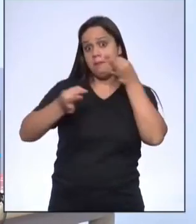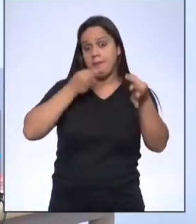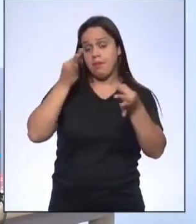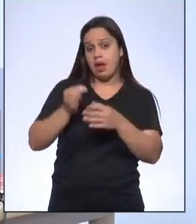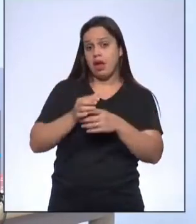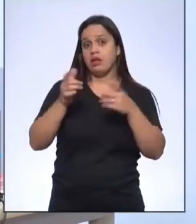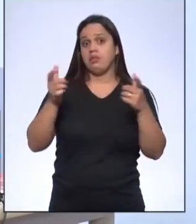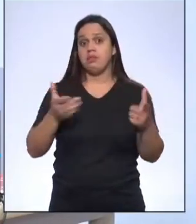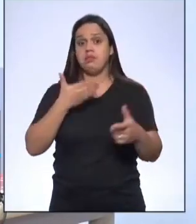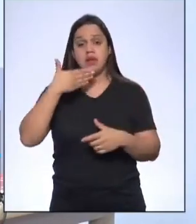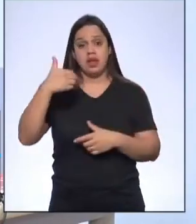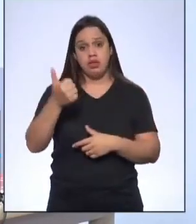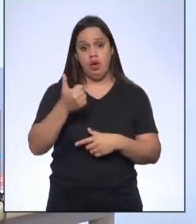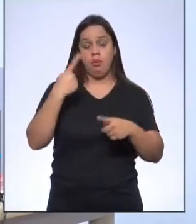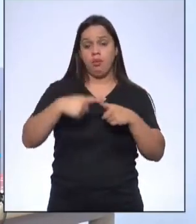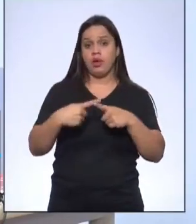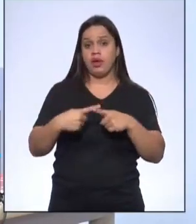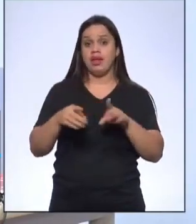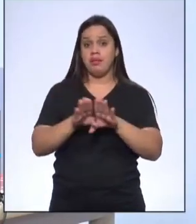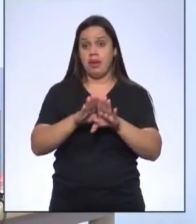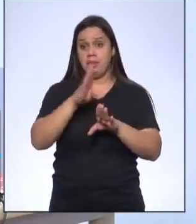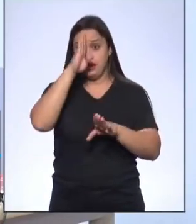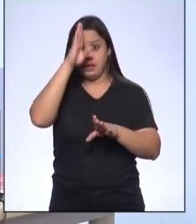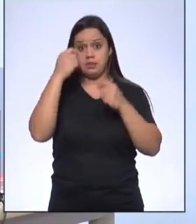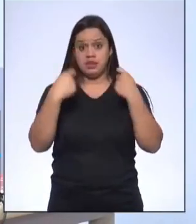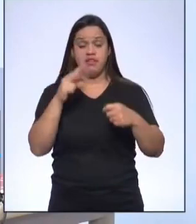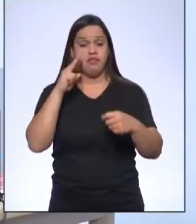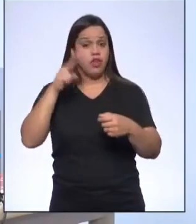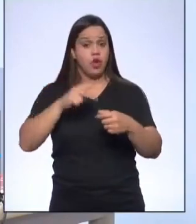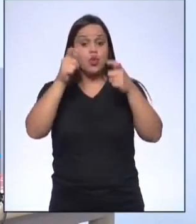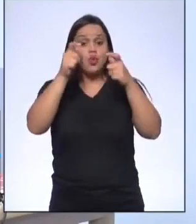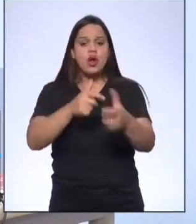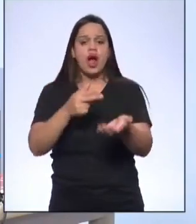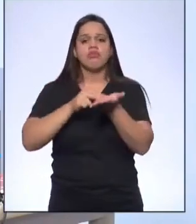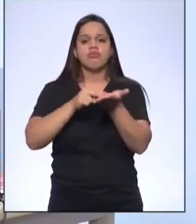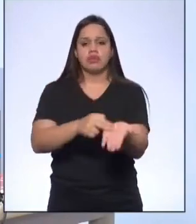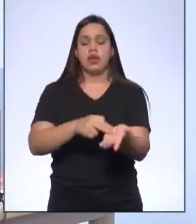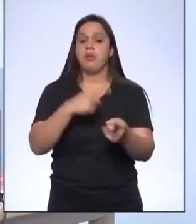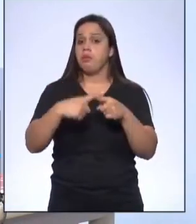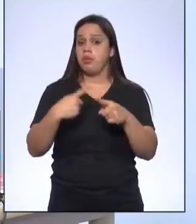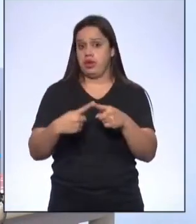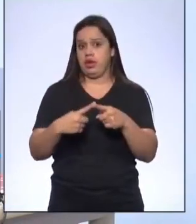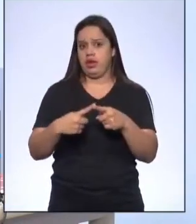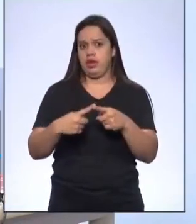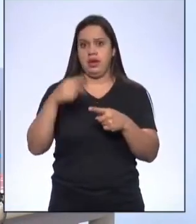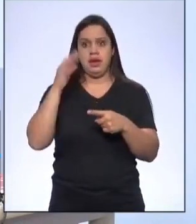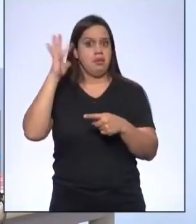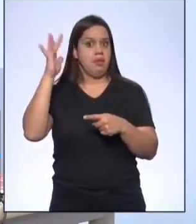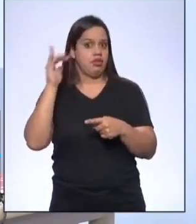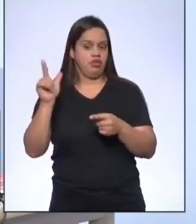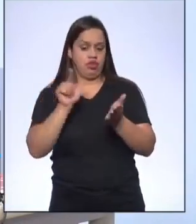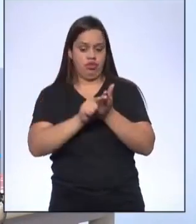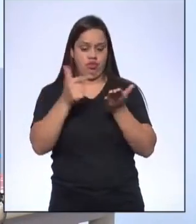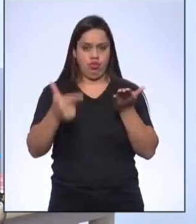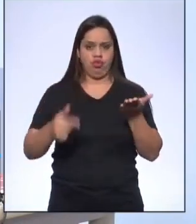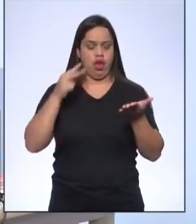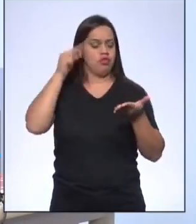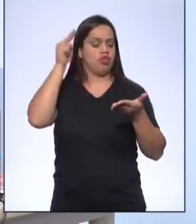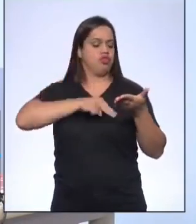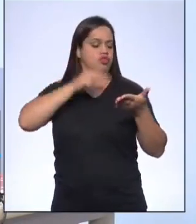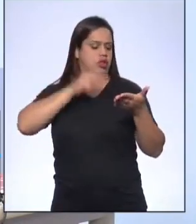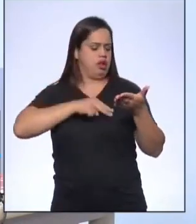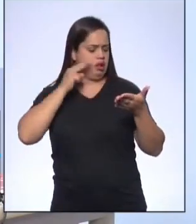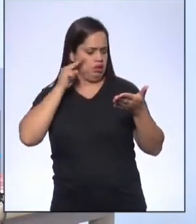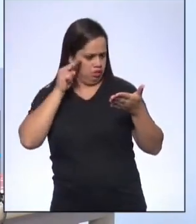para onde vai ser veiculado. Dentro do jornal, se a gente visse todas as notícias sendo ditas como no